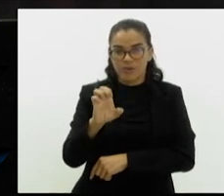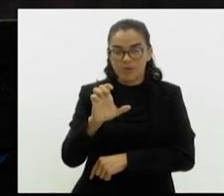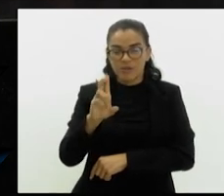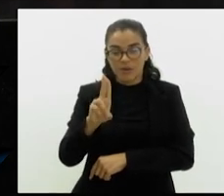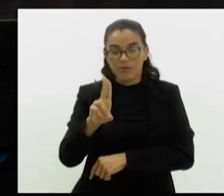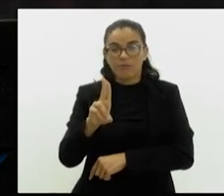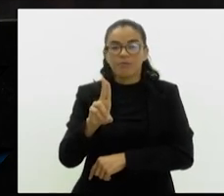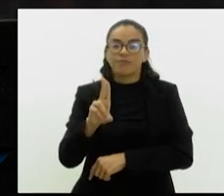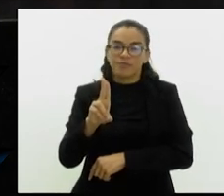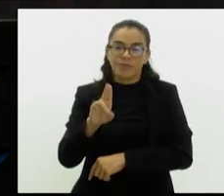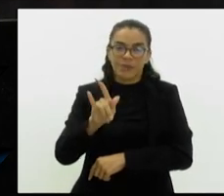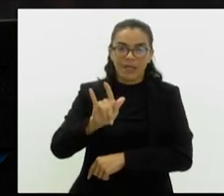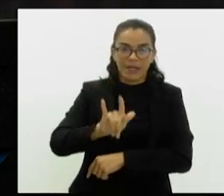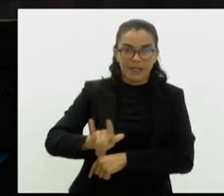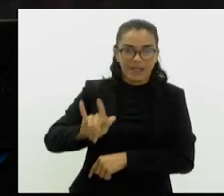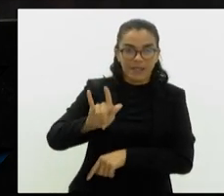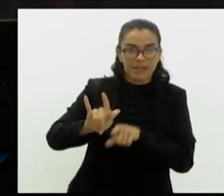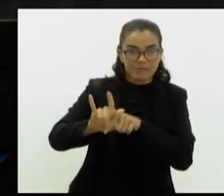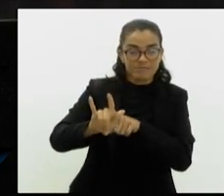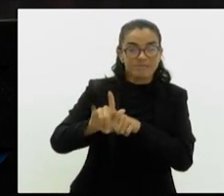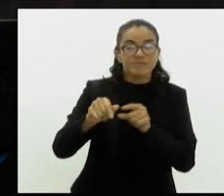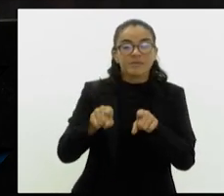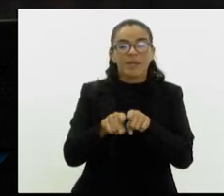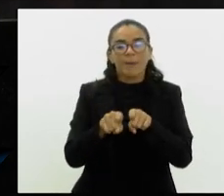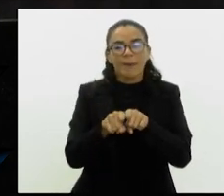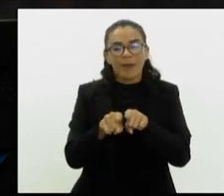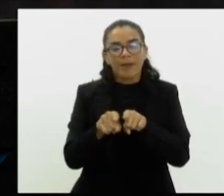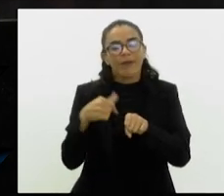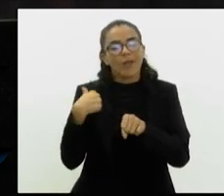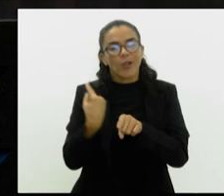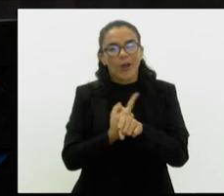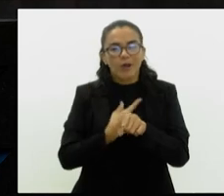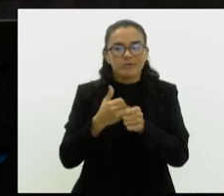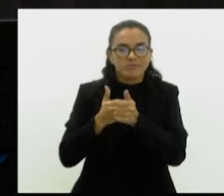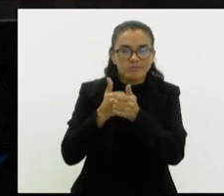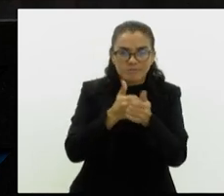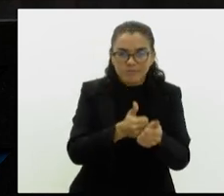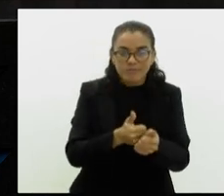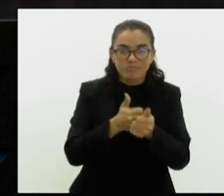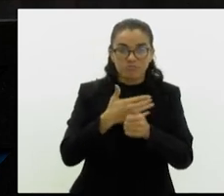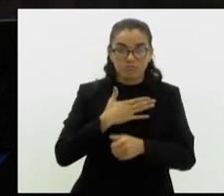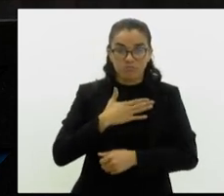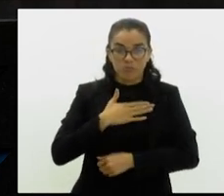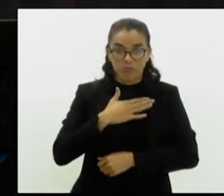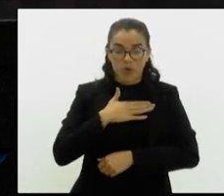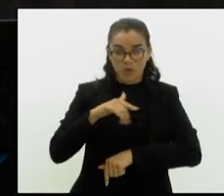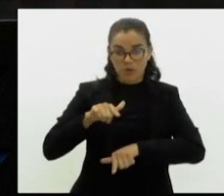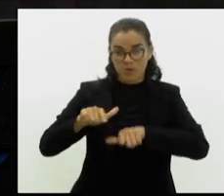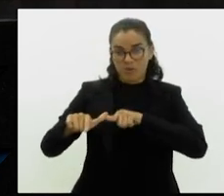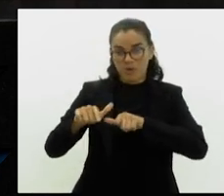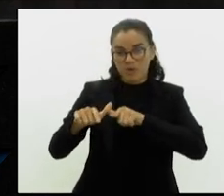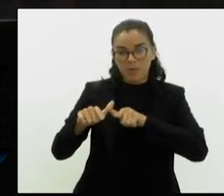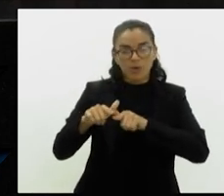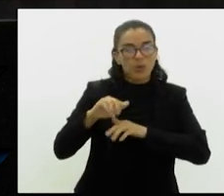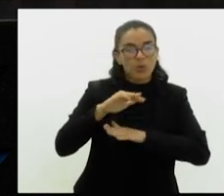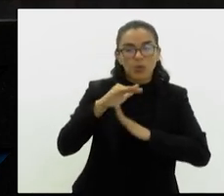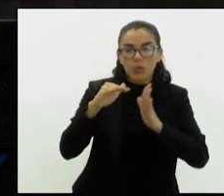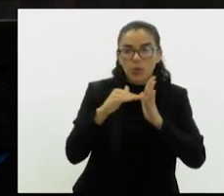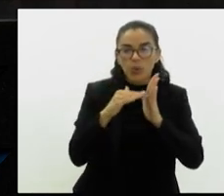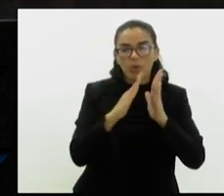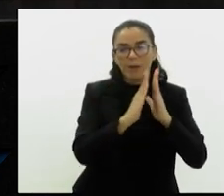de infraestrutura nós acompanhamos através do meu mandato todo o caminhar